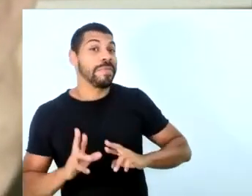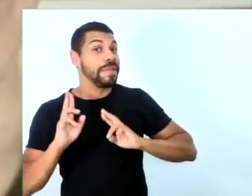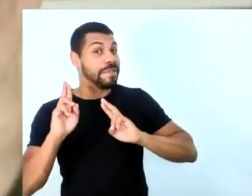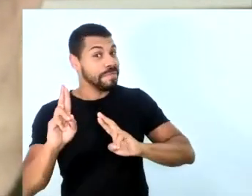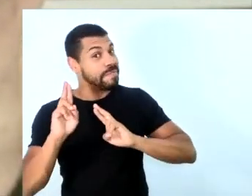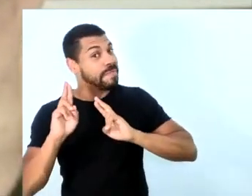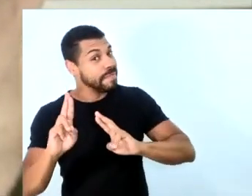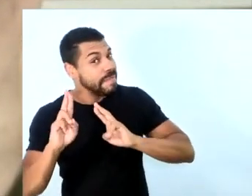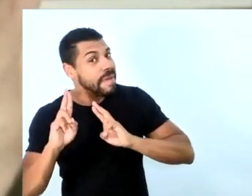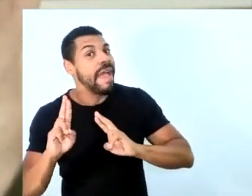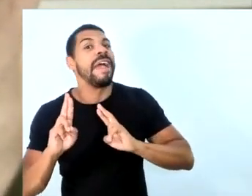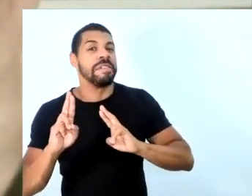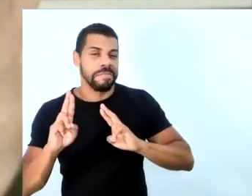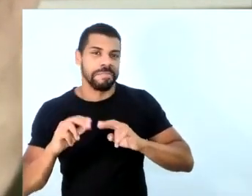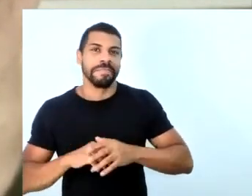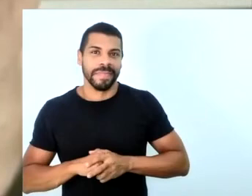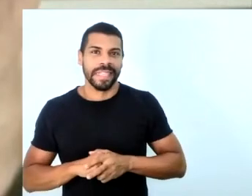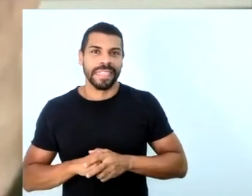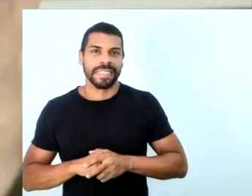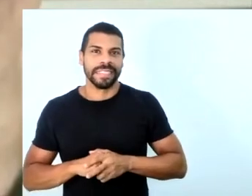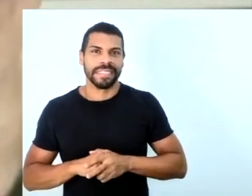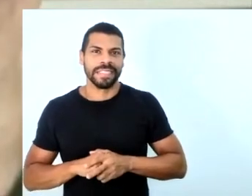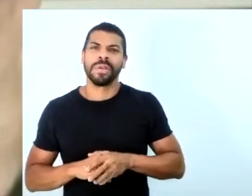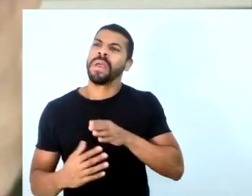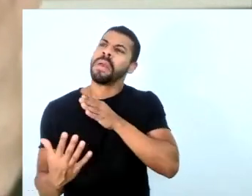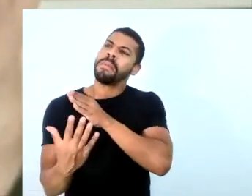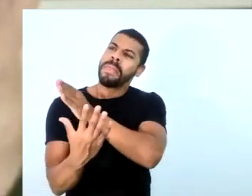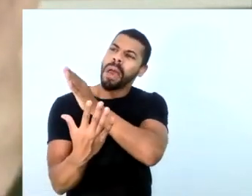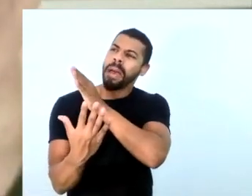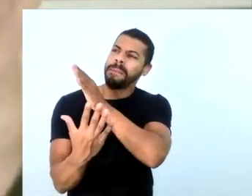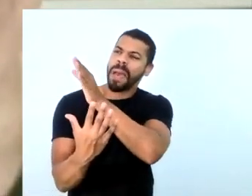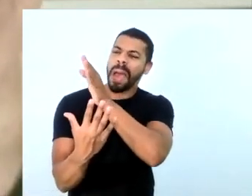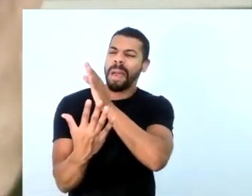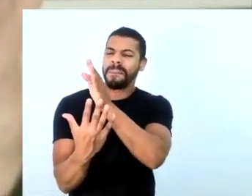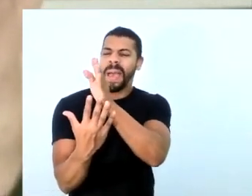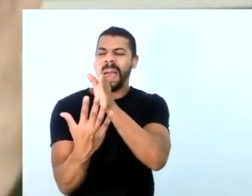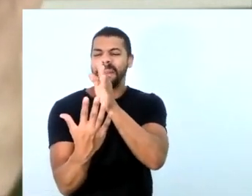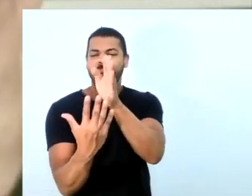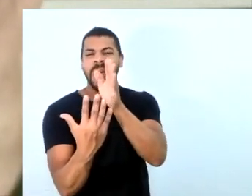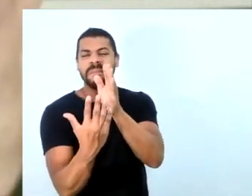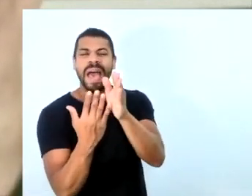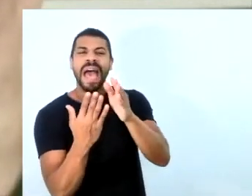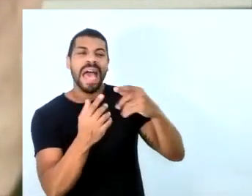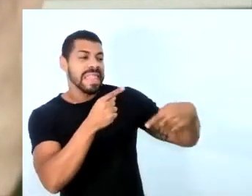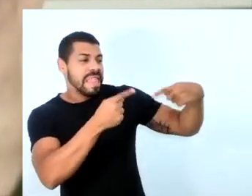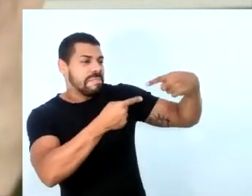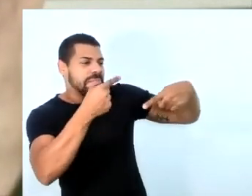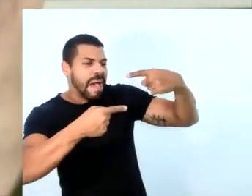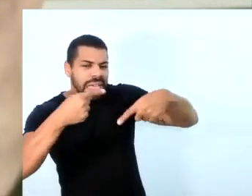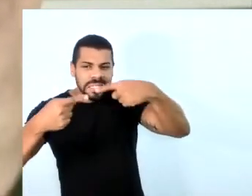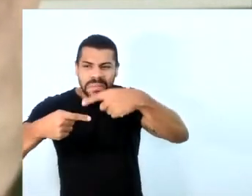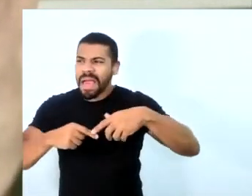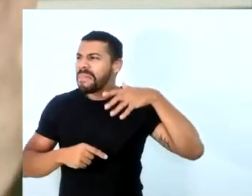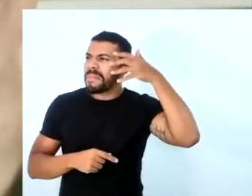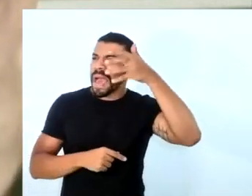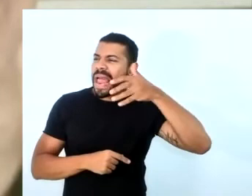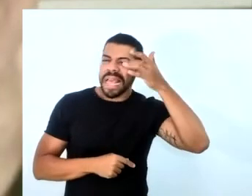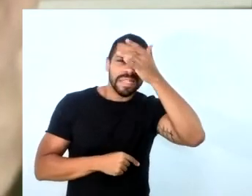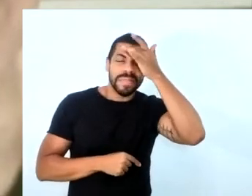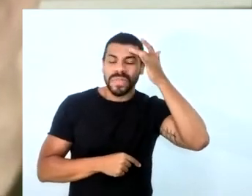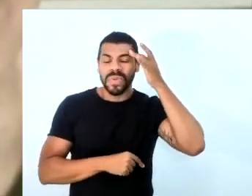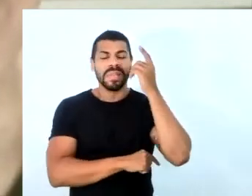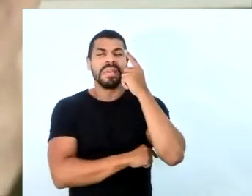então eu espero estar me mobilizando nesse lugar. Eu estou indo para várias sessões e vários debates e tem sido incrível, as